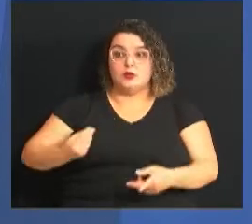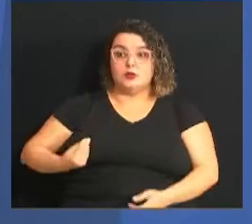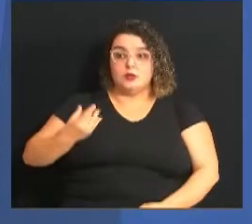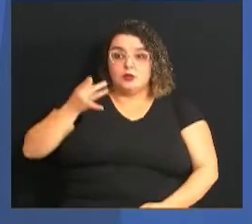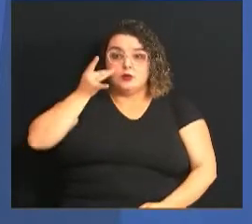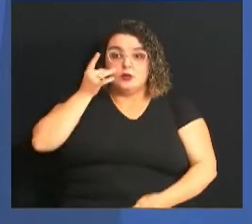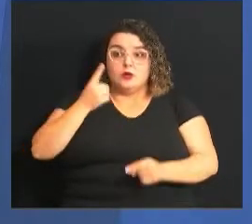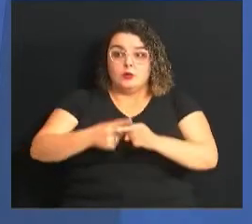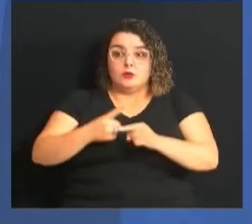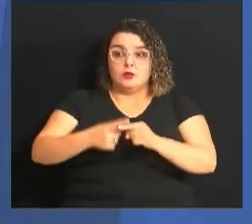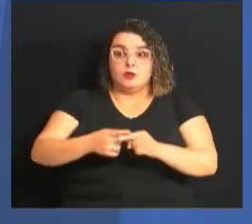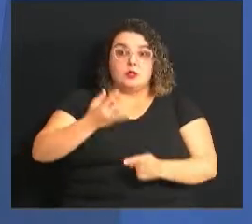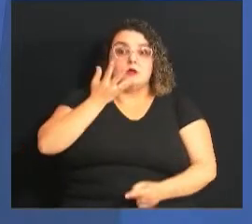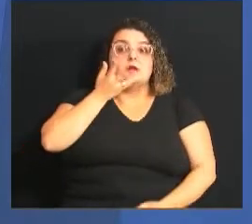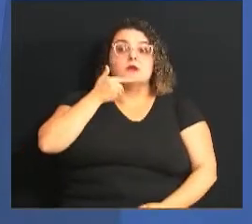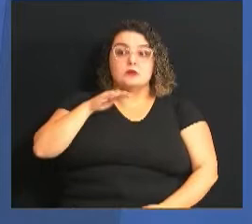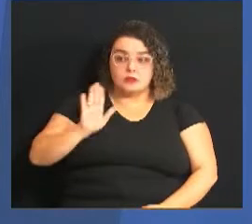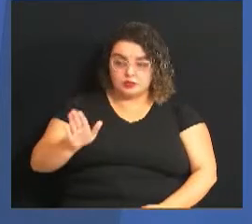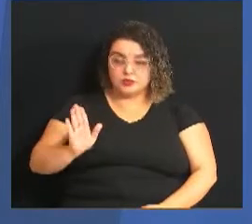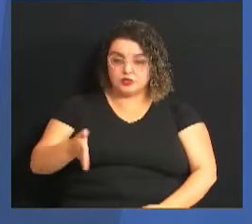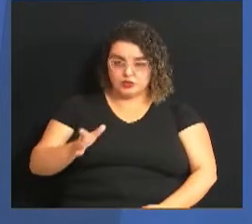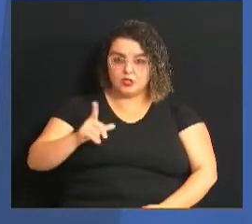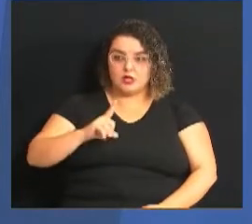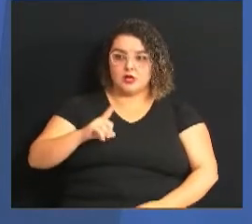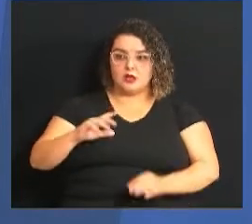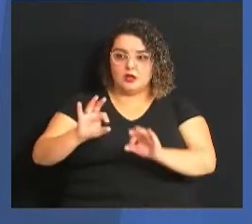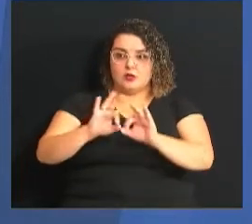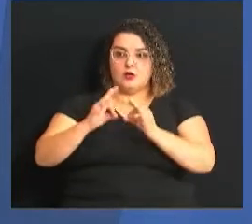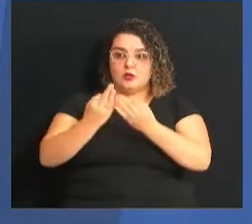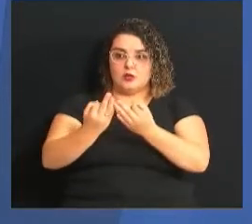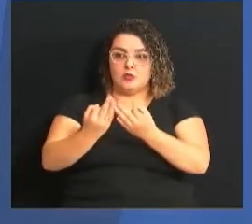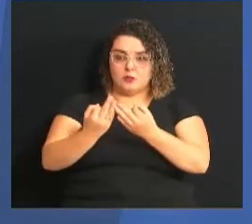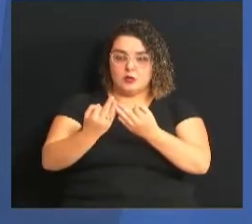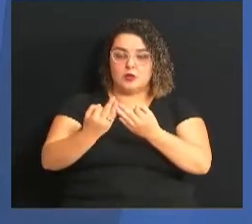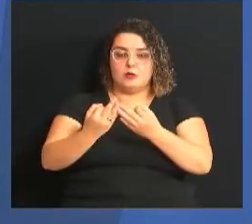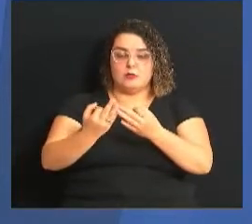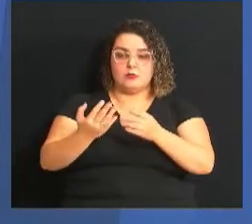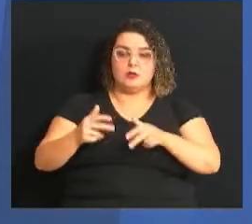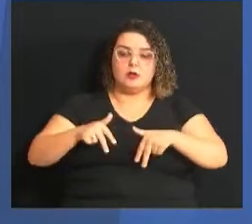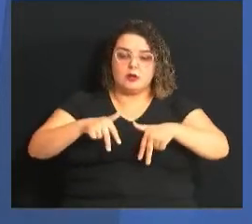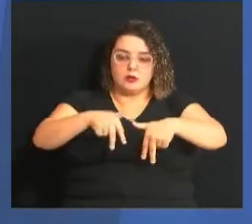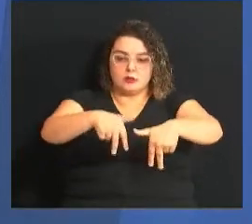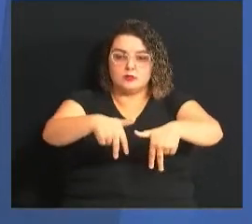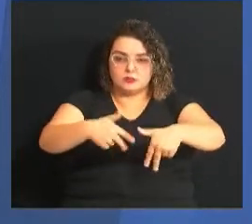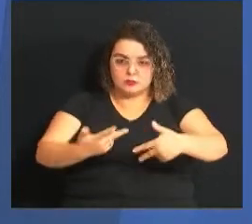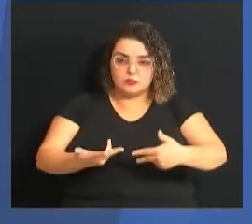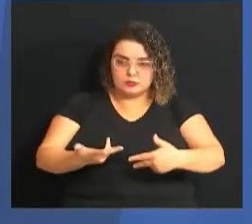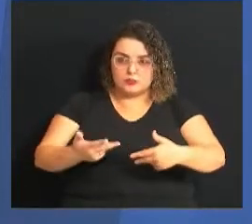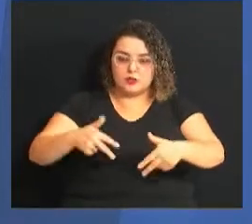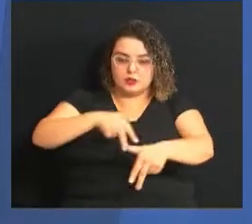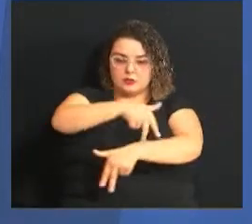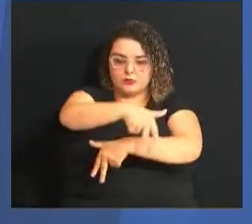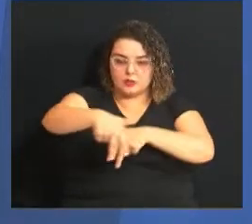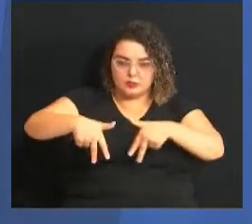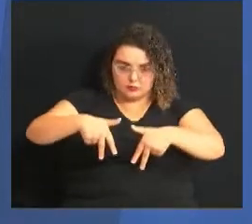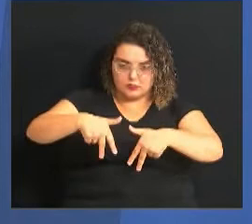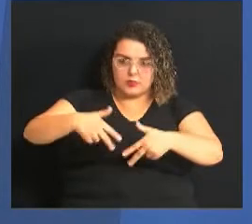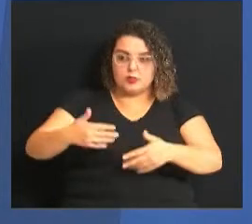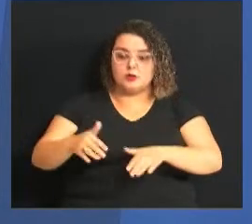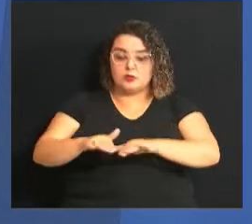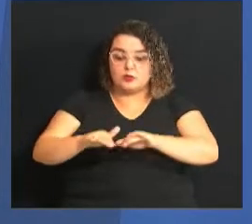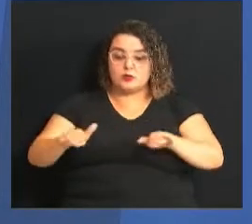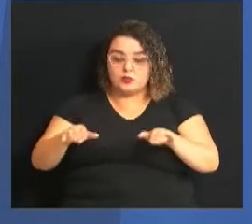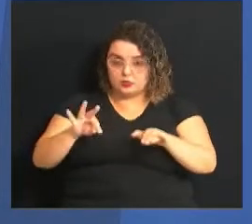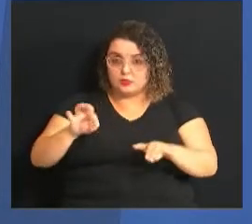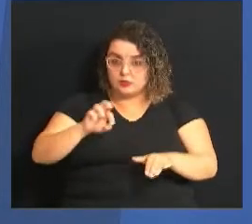crianças já têm acompanhamento familiar com revezamento. No pronto-socorro adulto, isso tudo lá no andar térreo do Mário